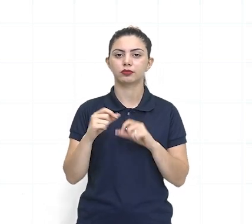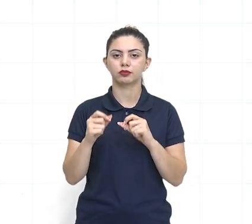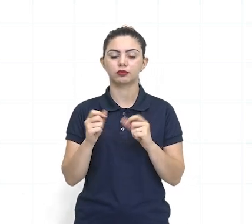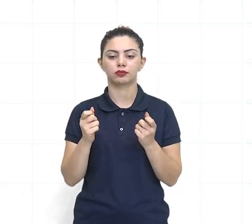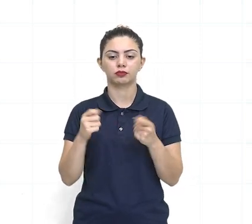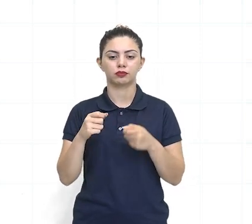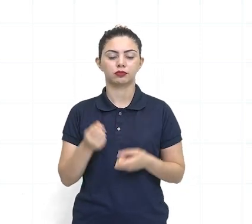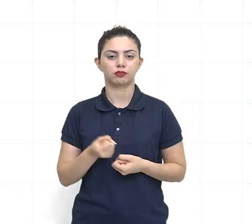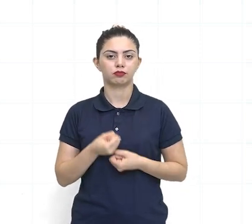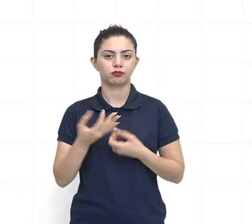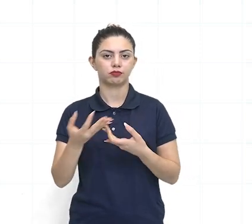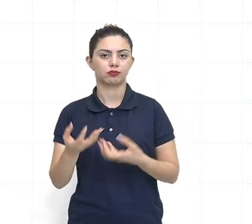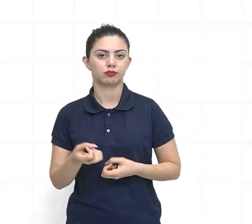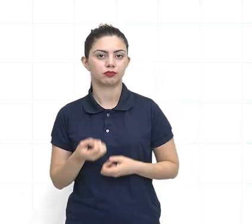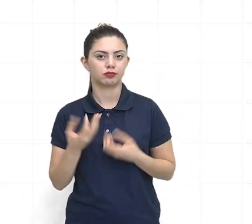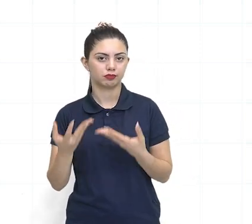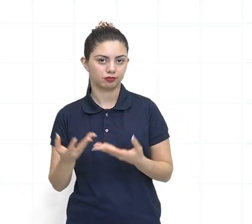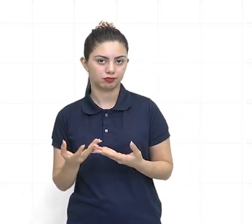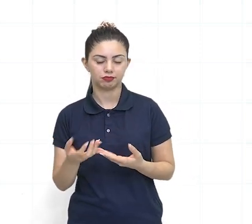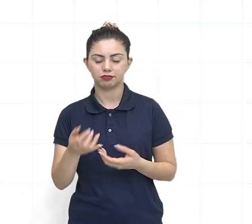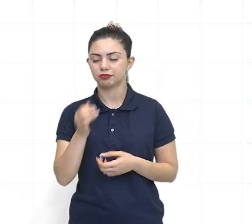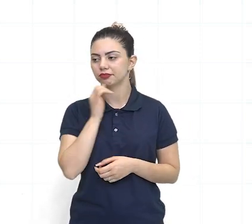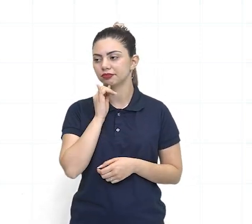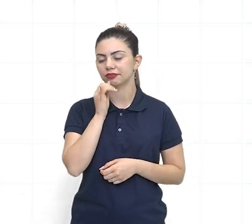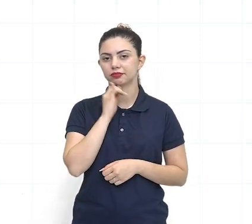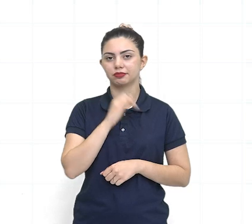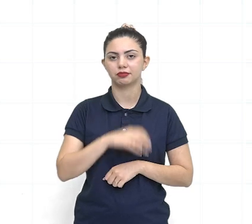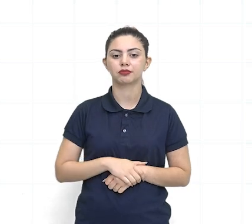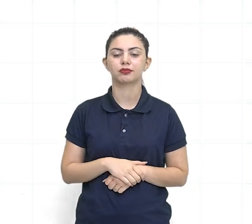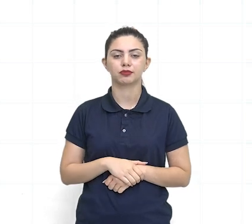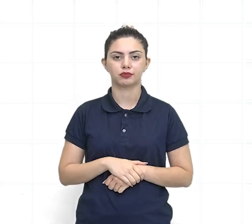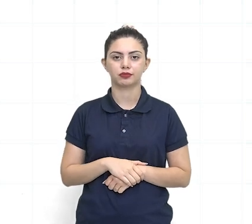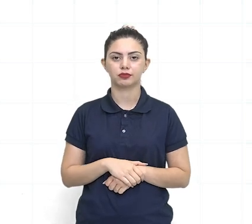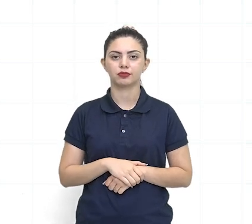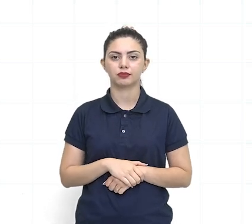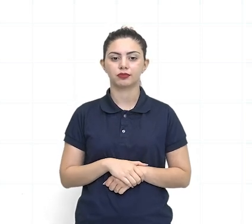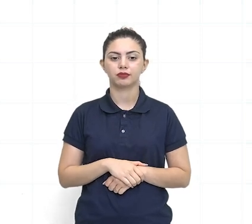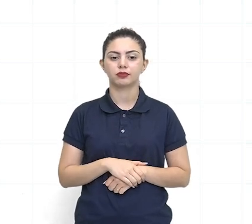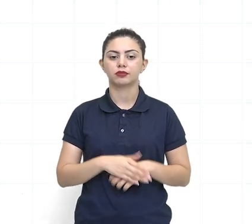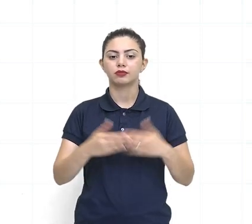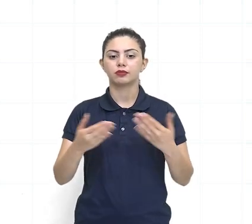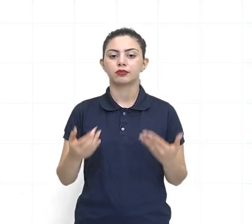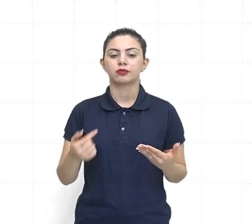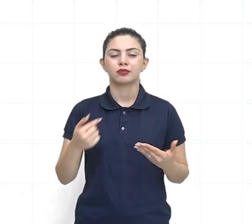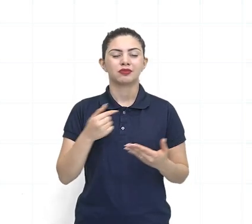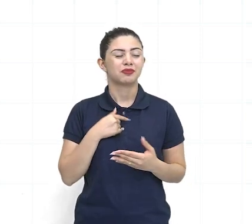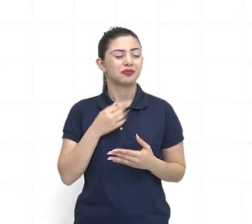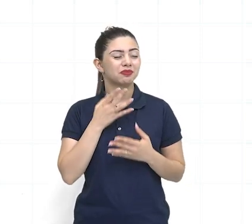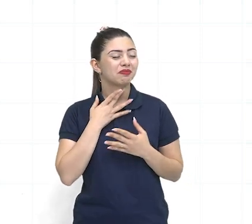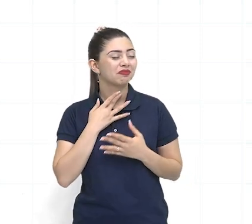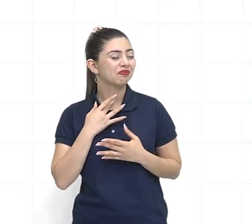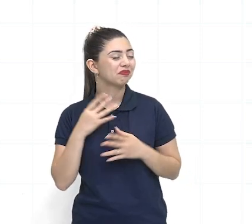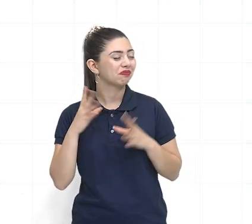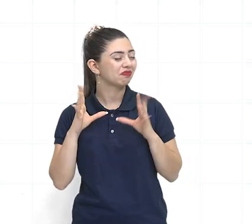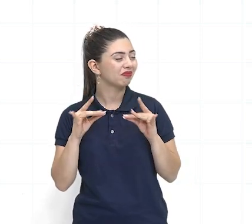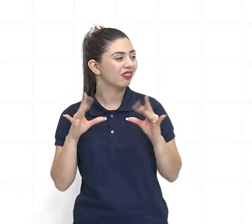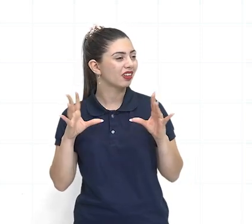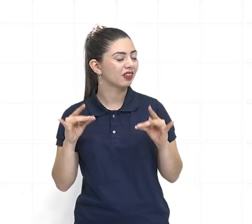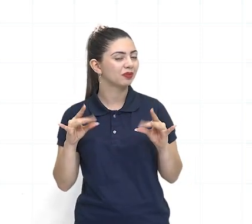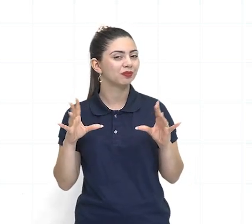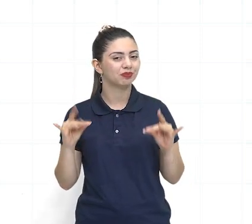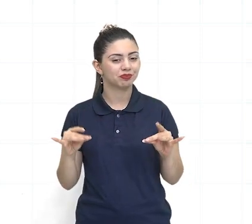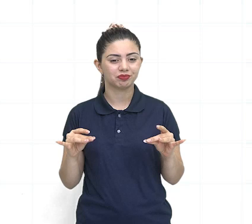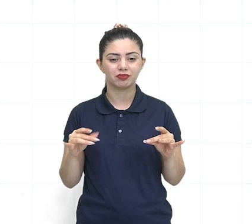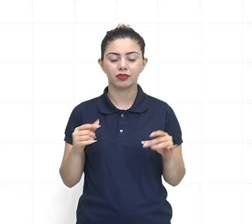seja, ele dá ênfase. Por exemplo, se eu disser assim, estou com uma sede,